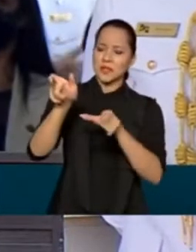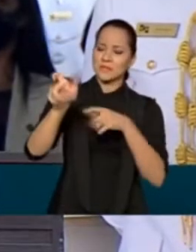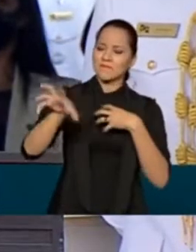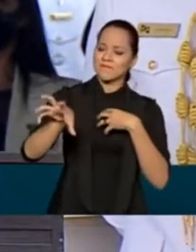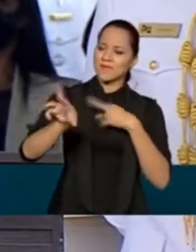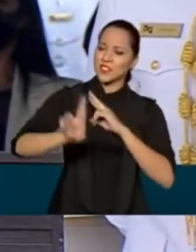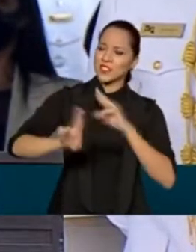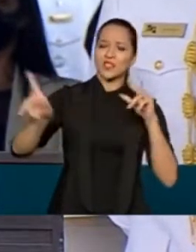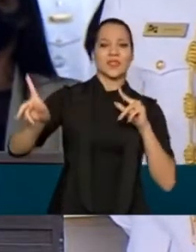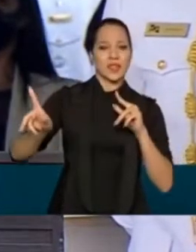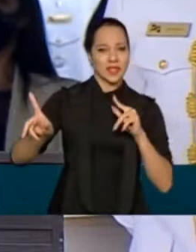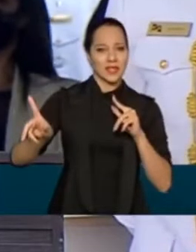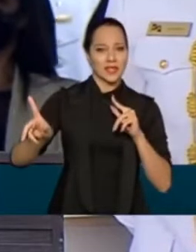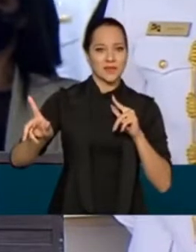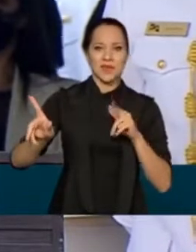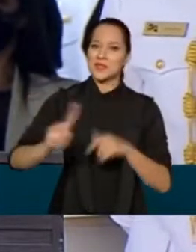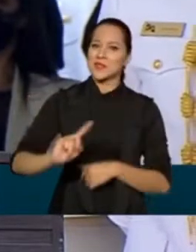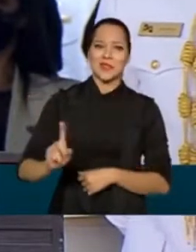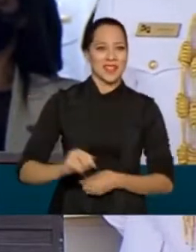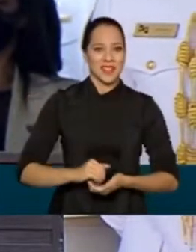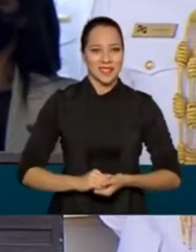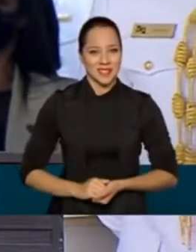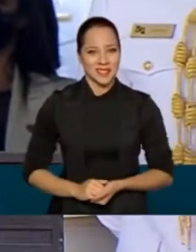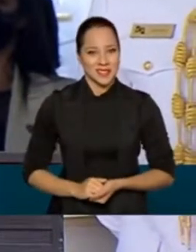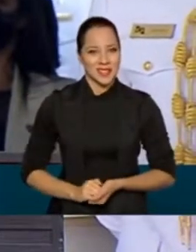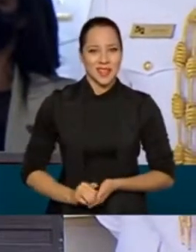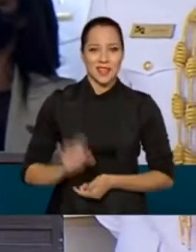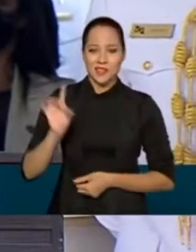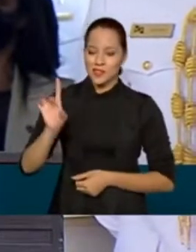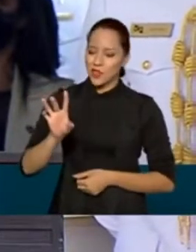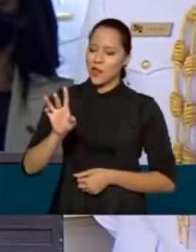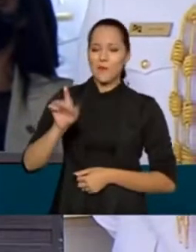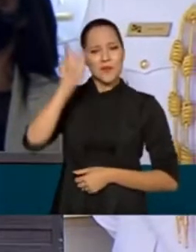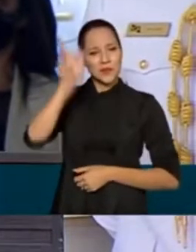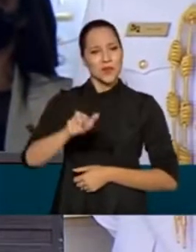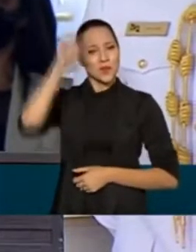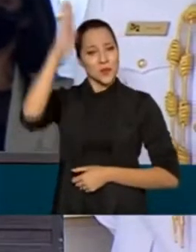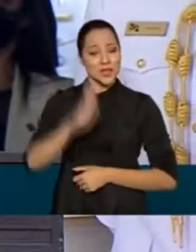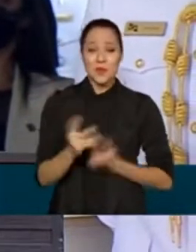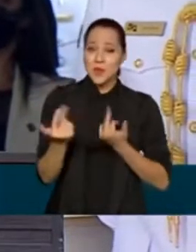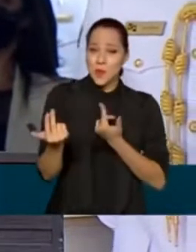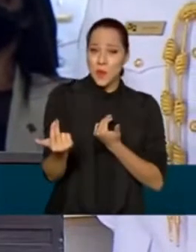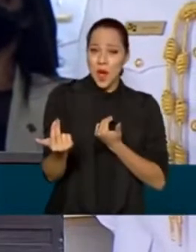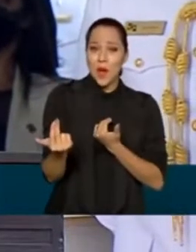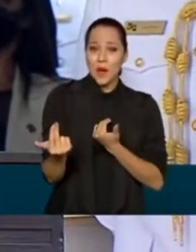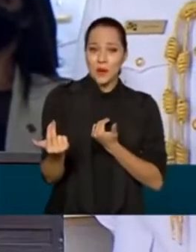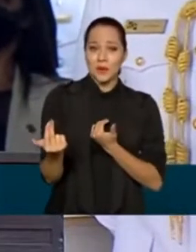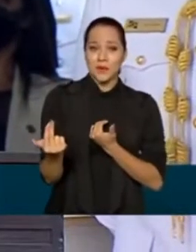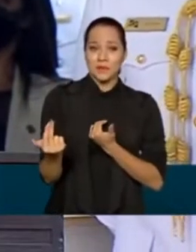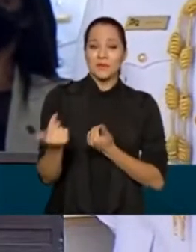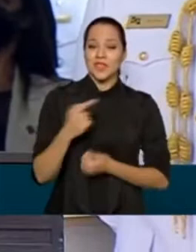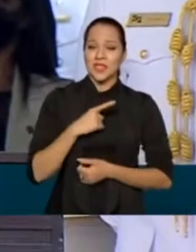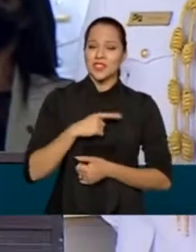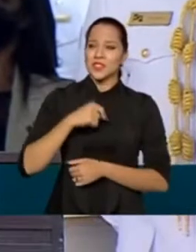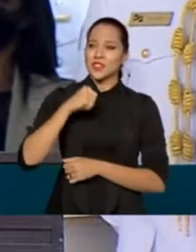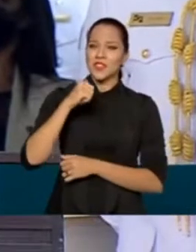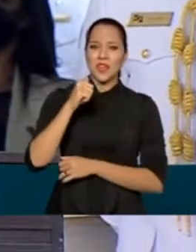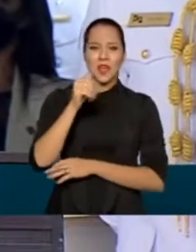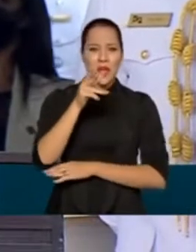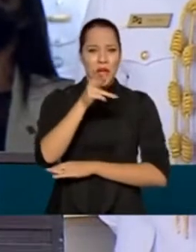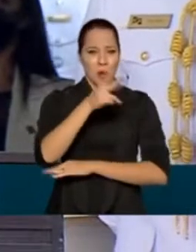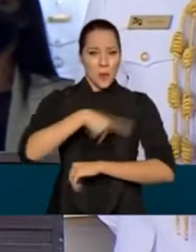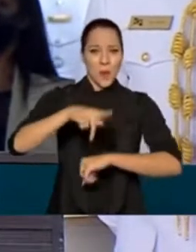mim. Não eram. Eram apenas brasileiros que, como eu, tinham a pátria por